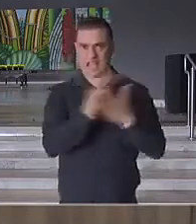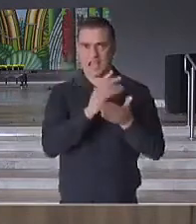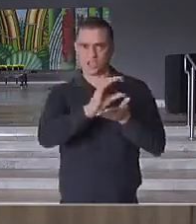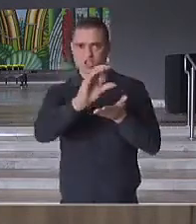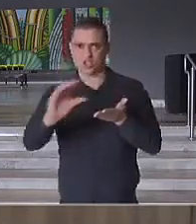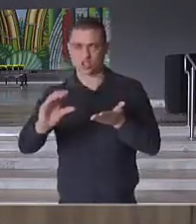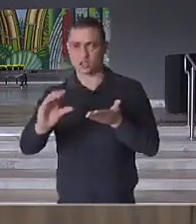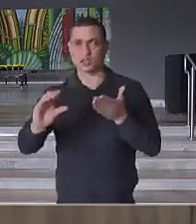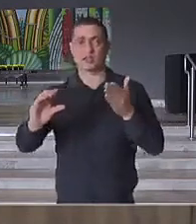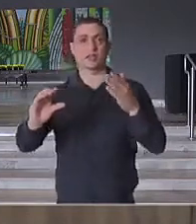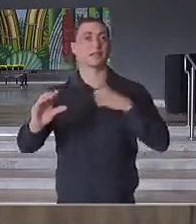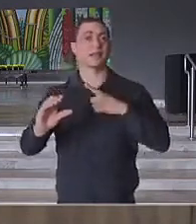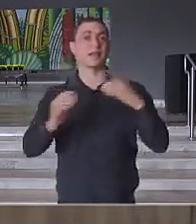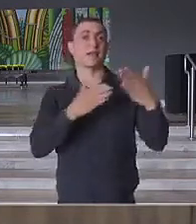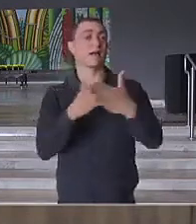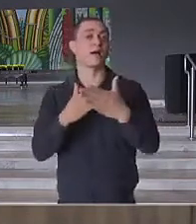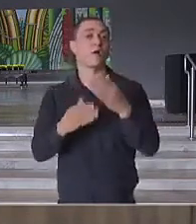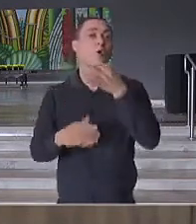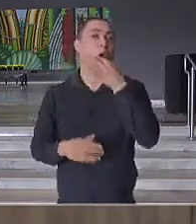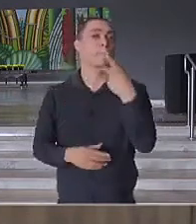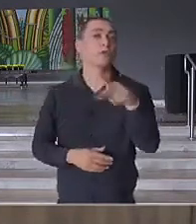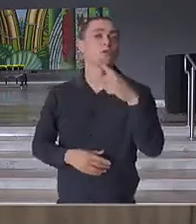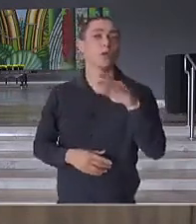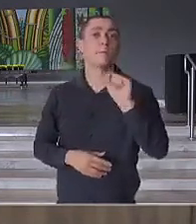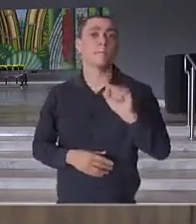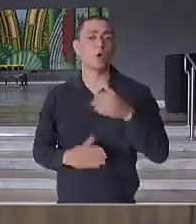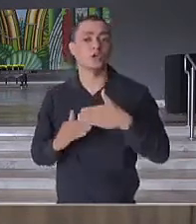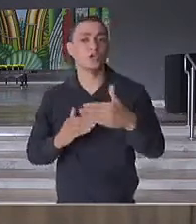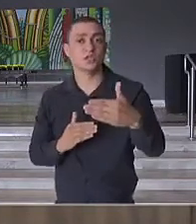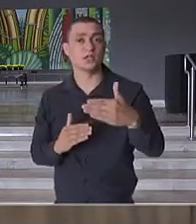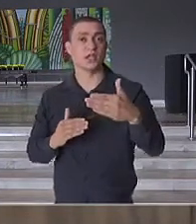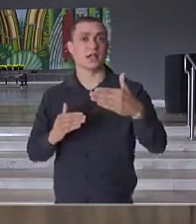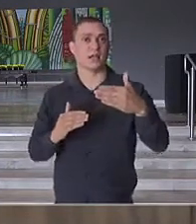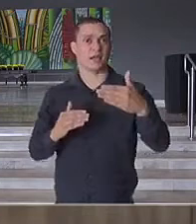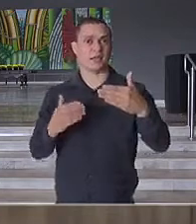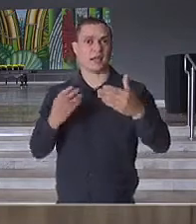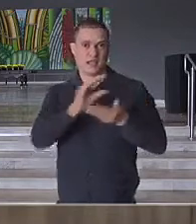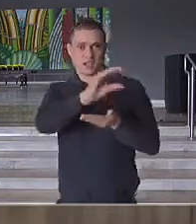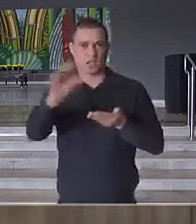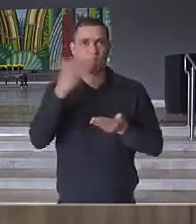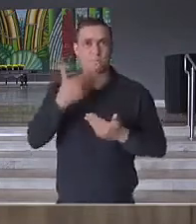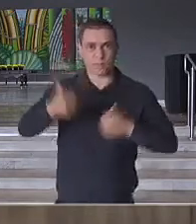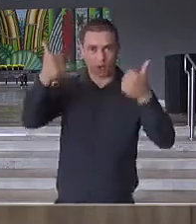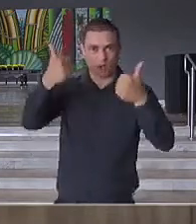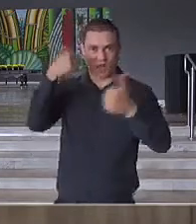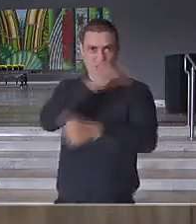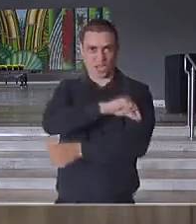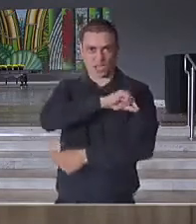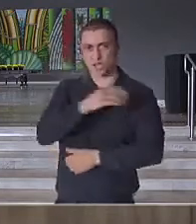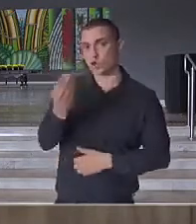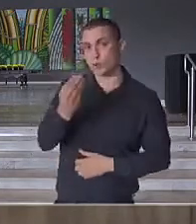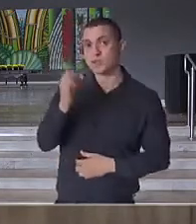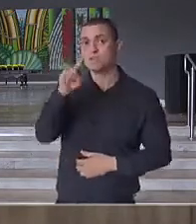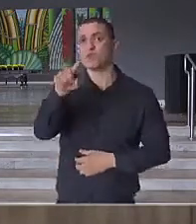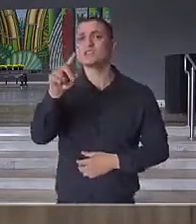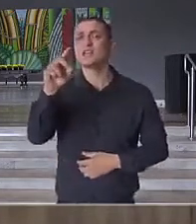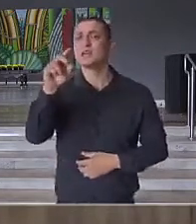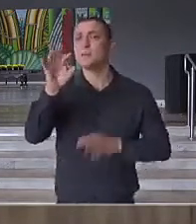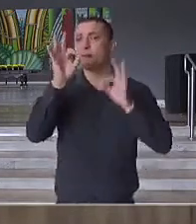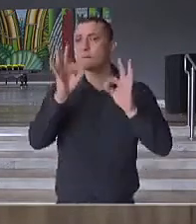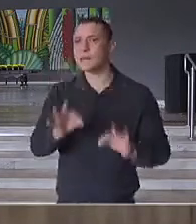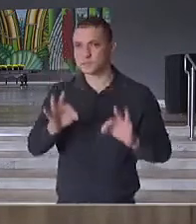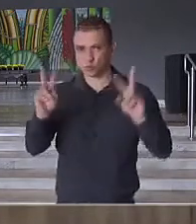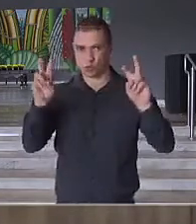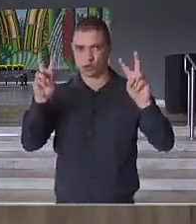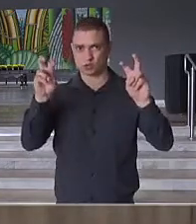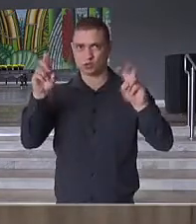E os BRICS, na sua opinião, podem ter um canal apropriado para melhorar a situação? E, se o senhor me permite, sobre o